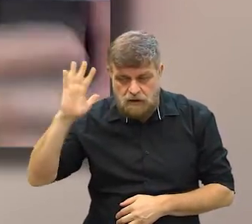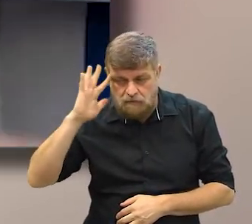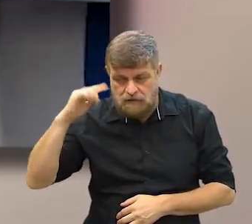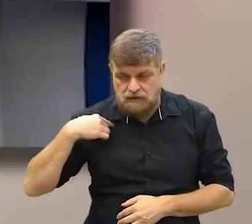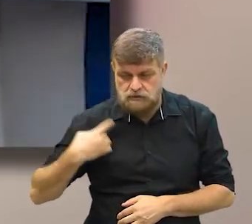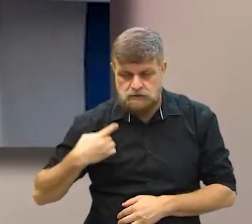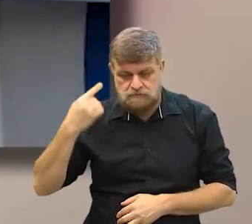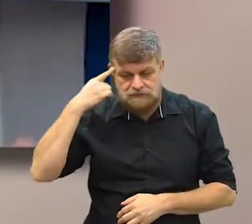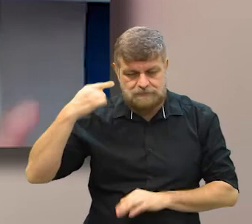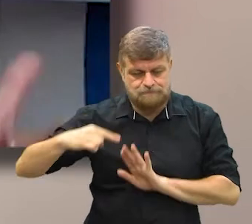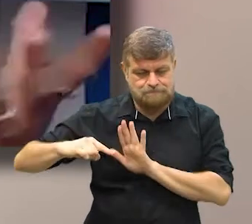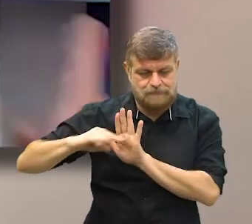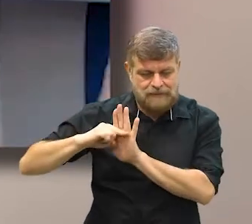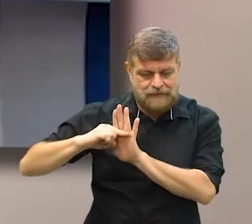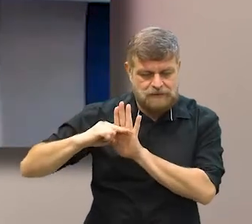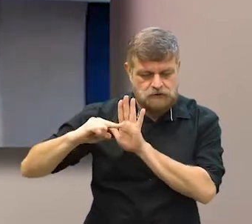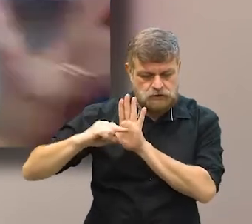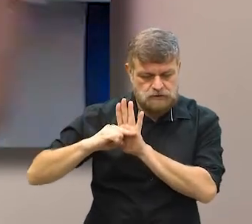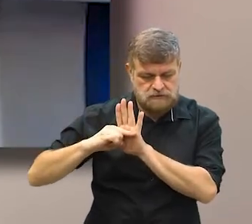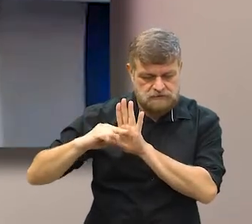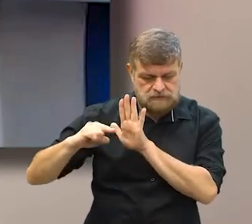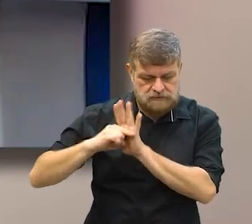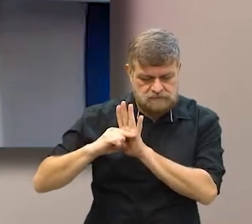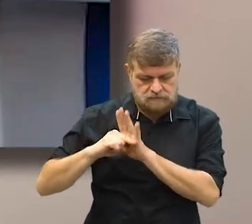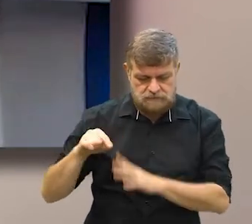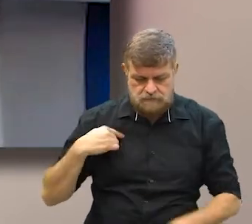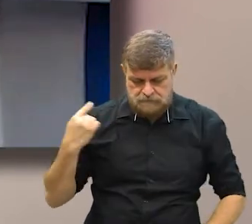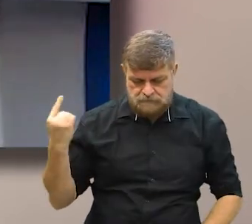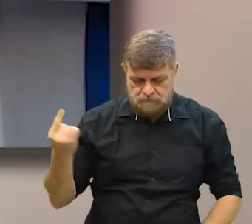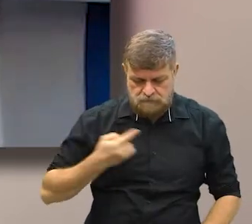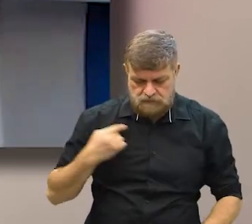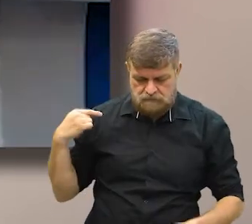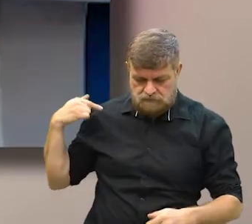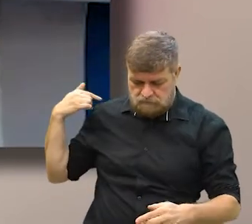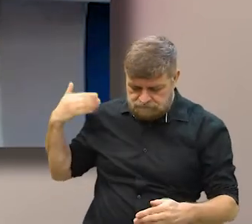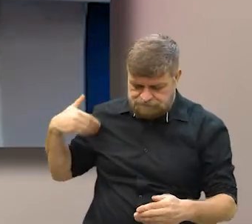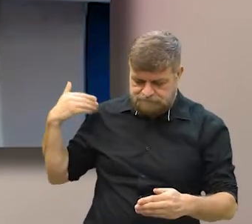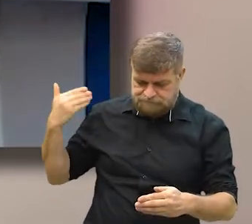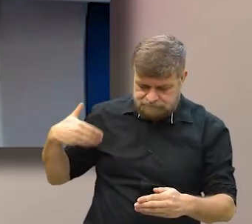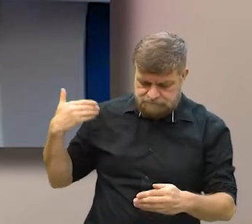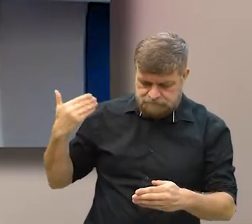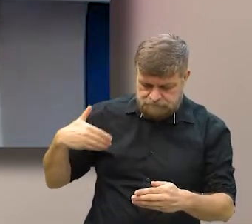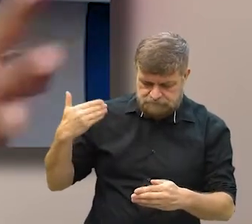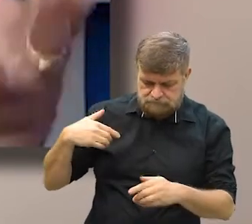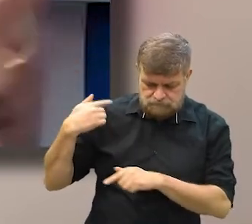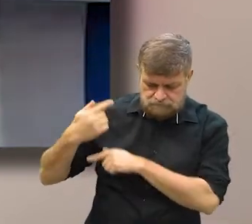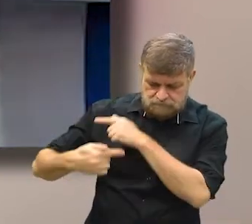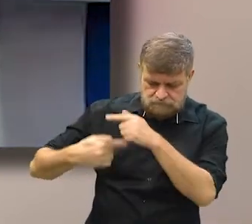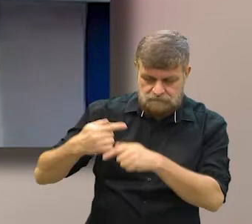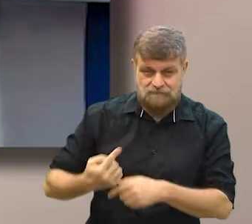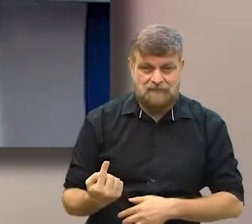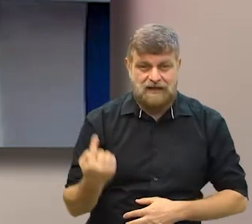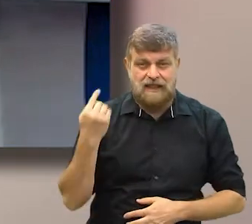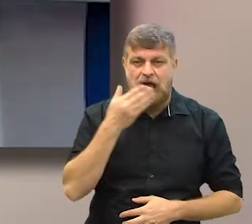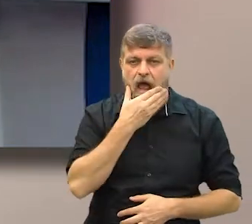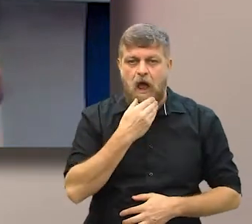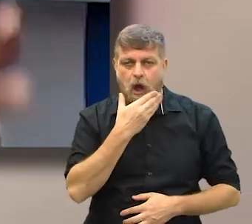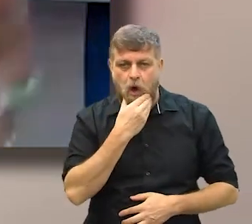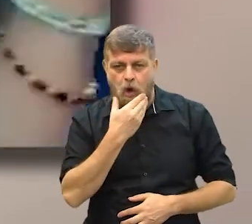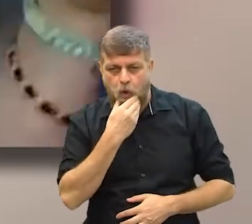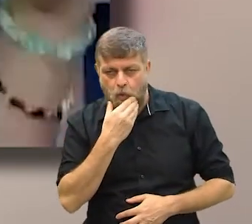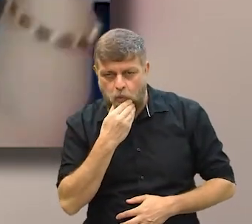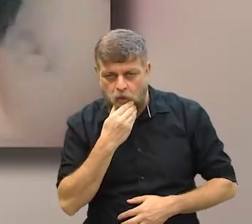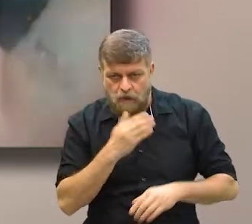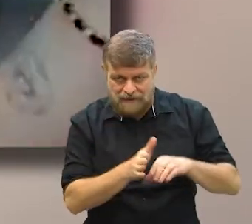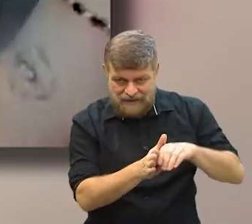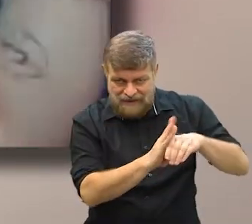ser negativa. Isso vem da nossa natureza mais ancestral, onde o homem das cavernas, ele estava